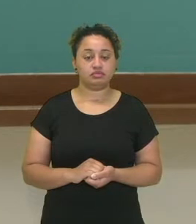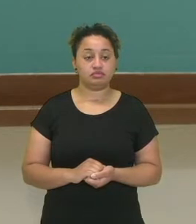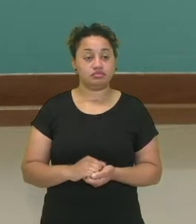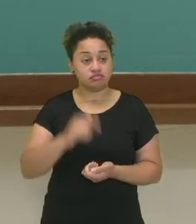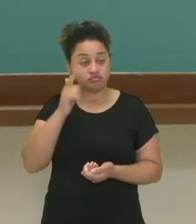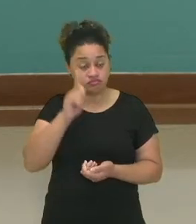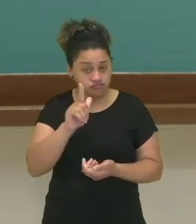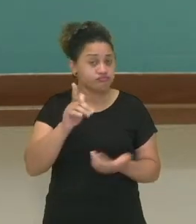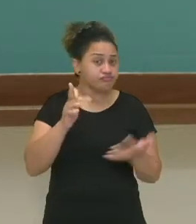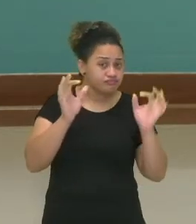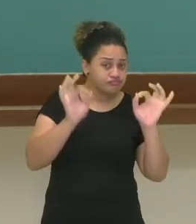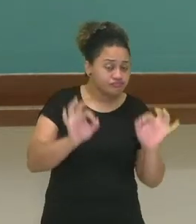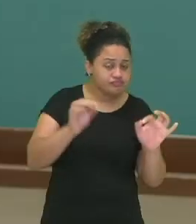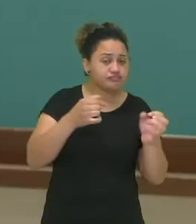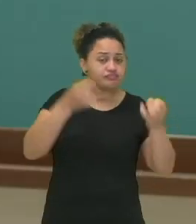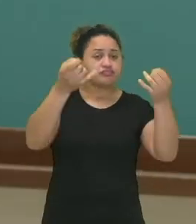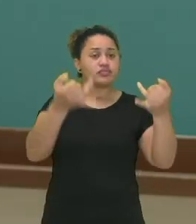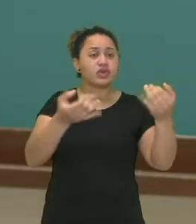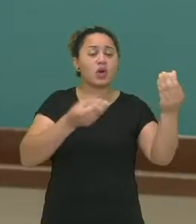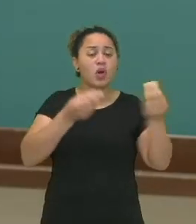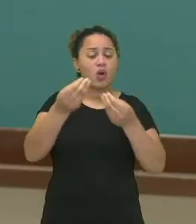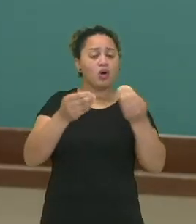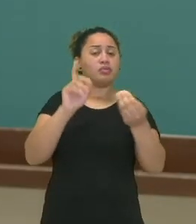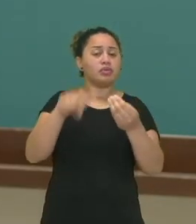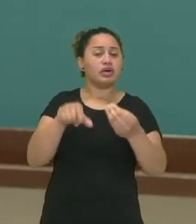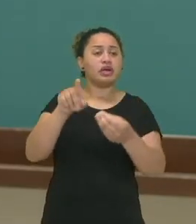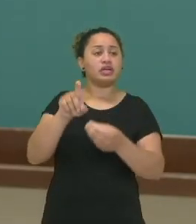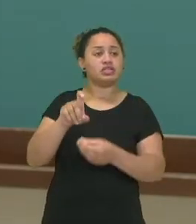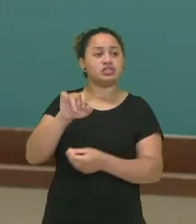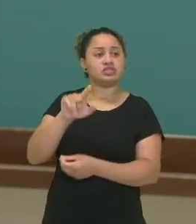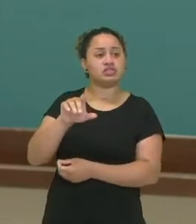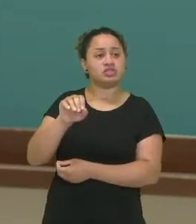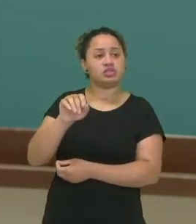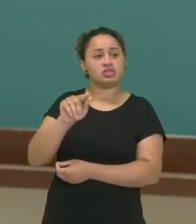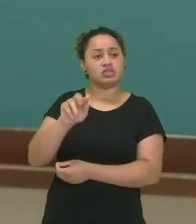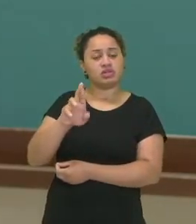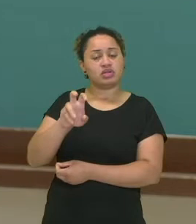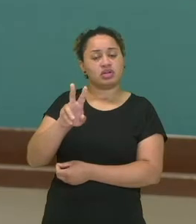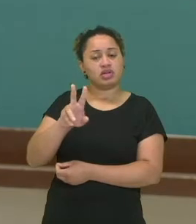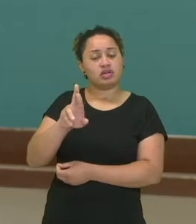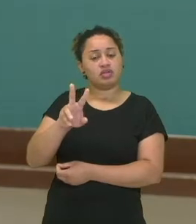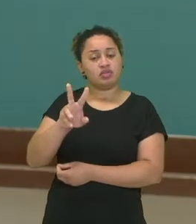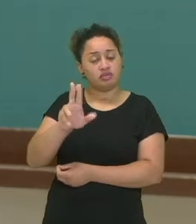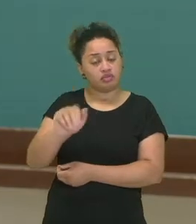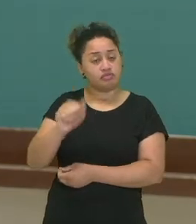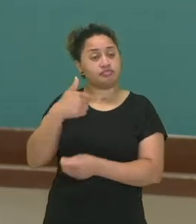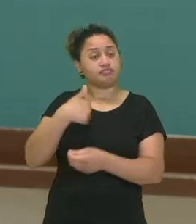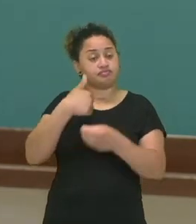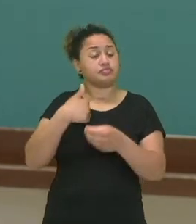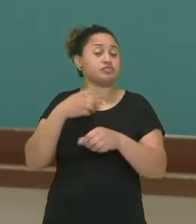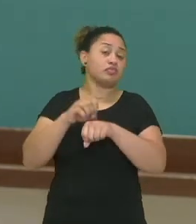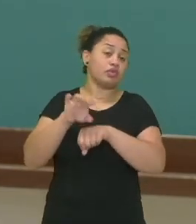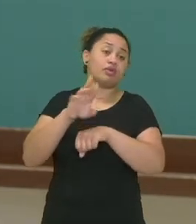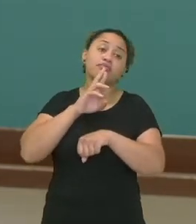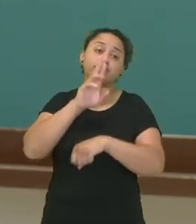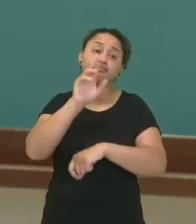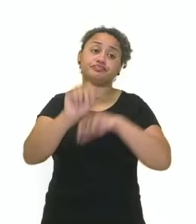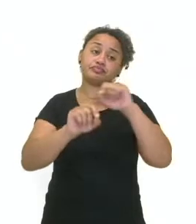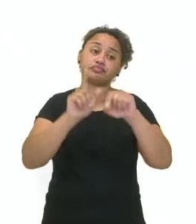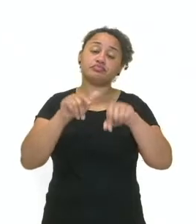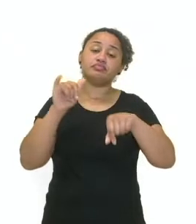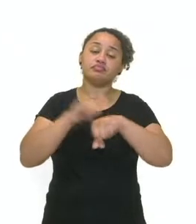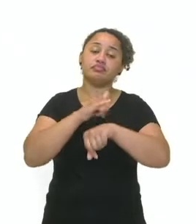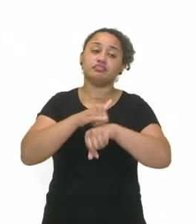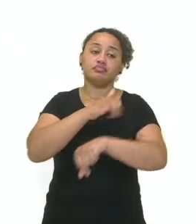Conseguiram, né? Então, falar um pouquinho sobre a xilogravura? Então, aqui uma sugestão de resposta para vocês, tá? Então,